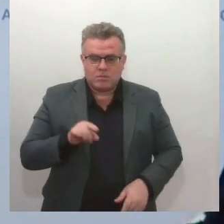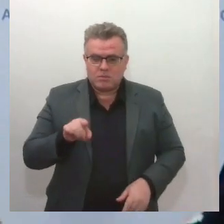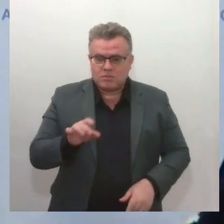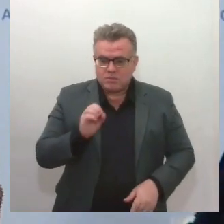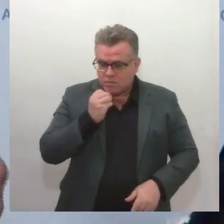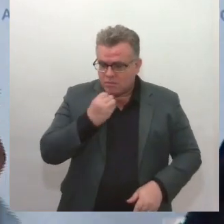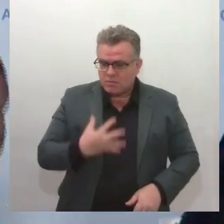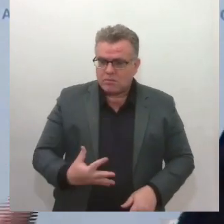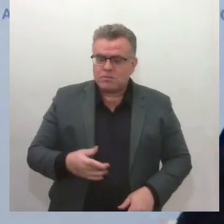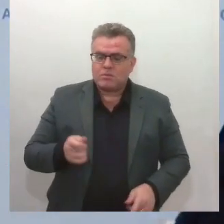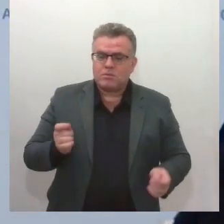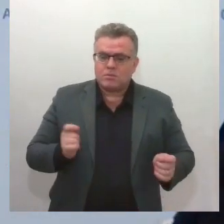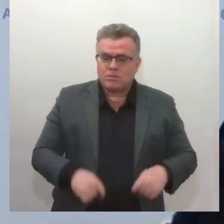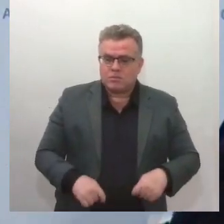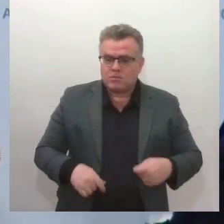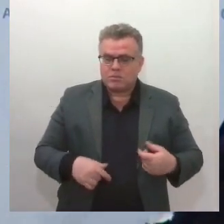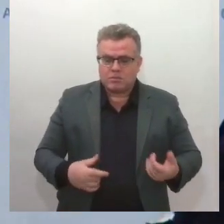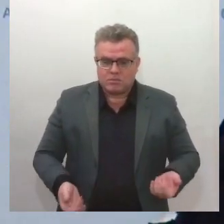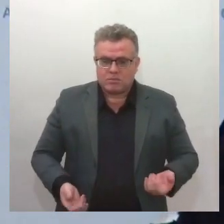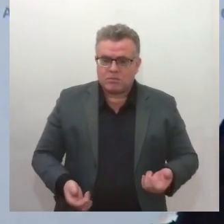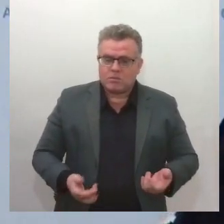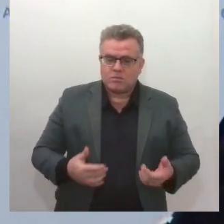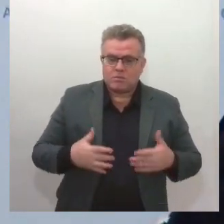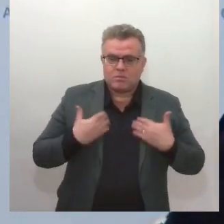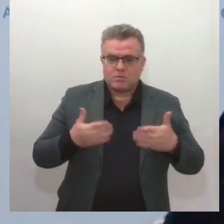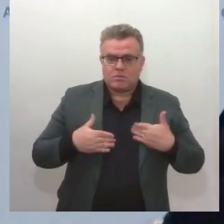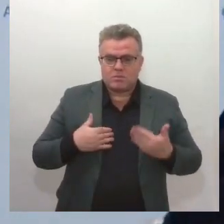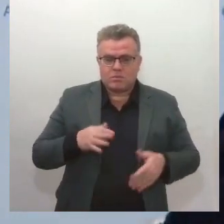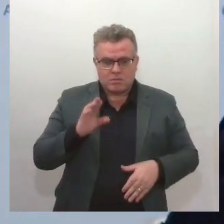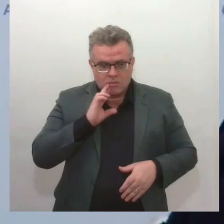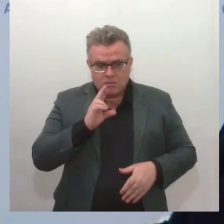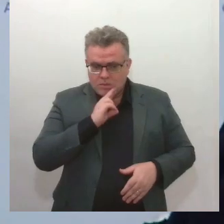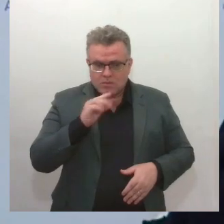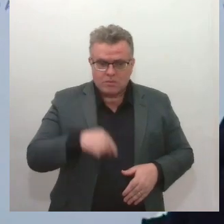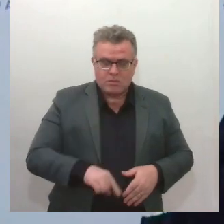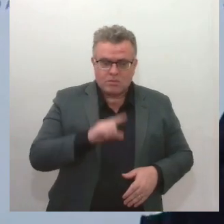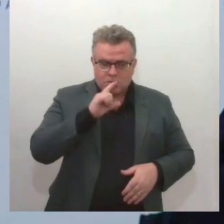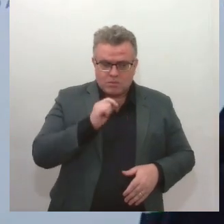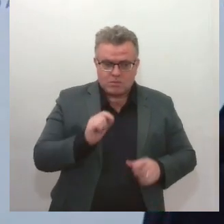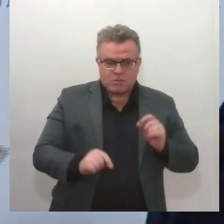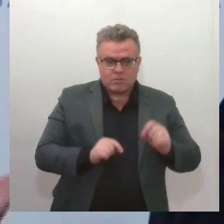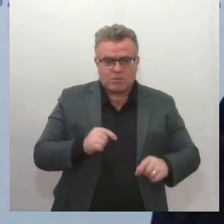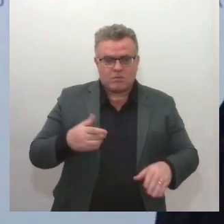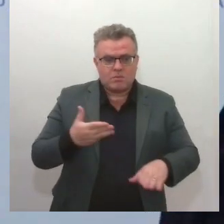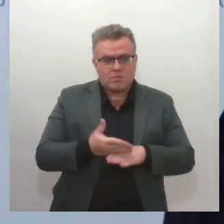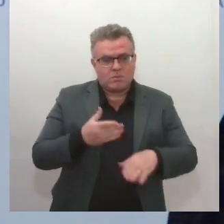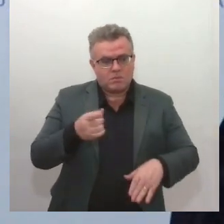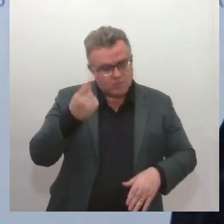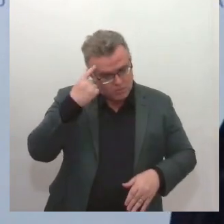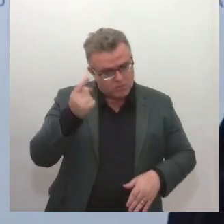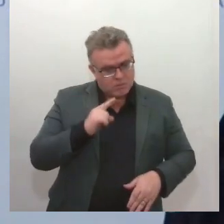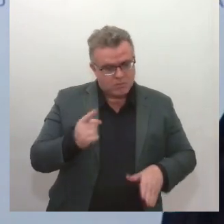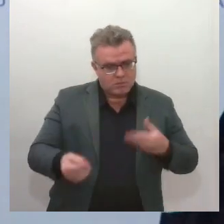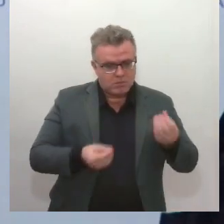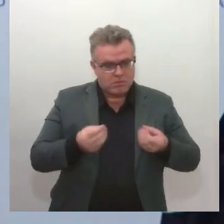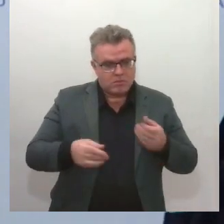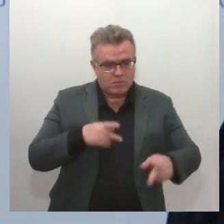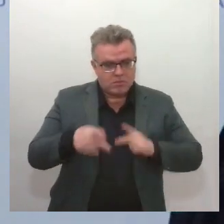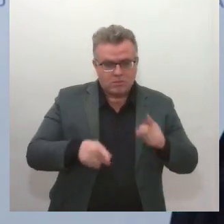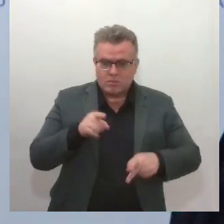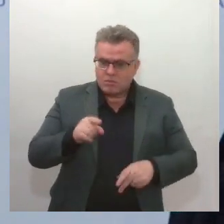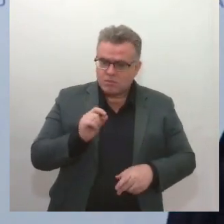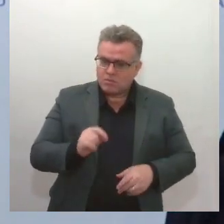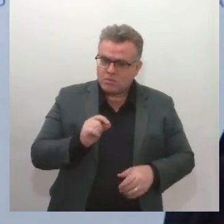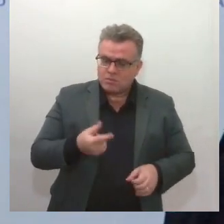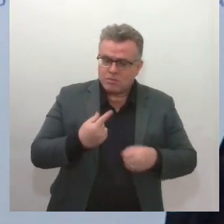de se divertir em bares aqui, dentro de Aracaju, ele não sabe a realidade do povo de Aquidabã. E eu convido, quero fazer esse